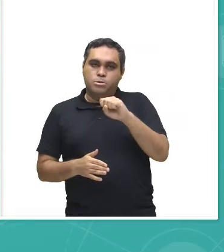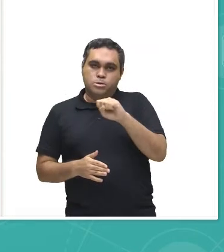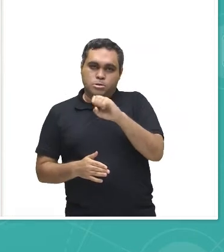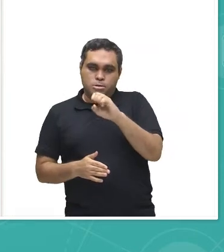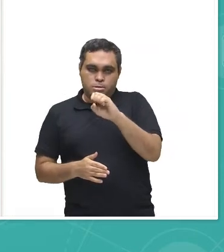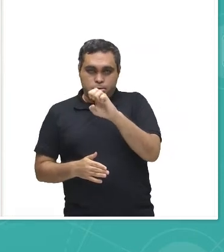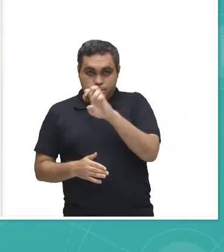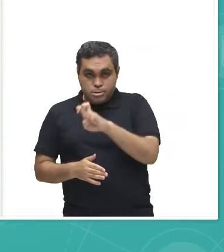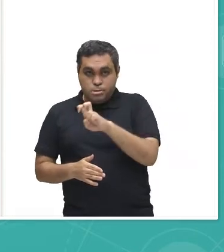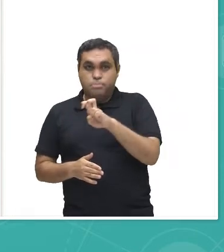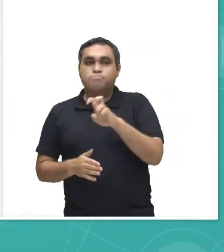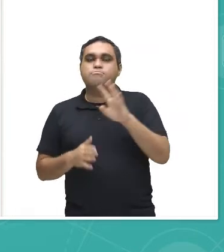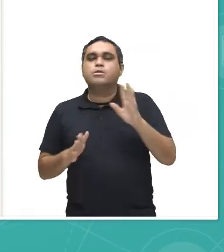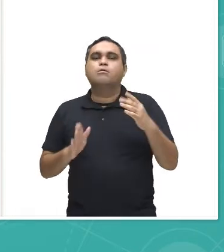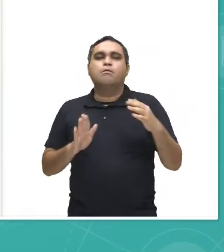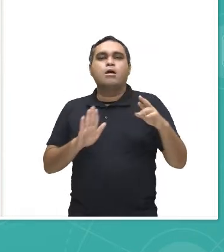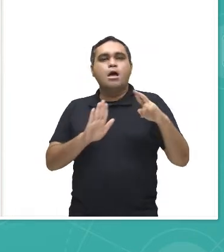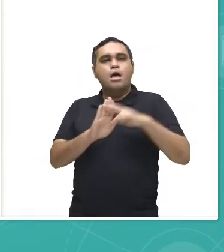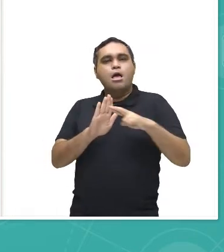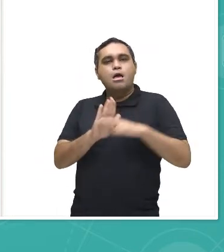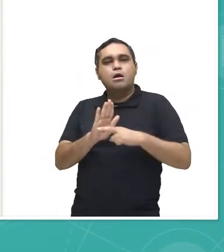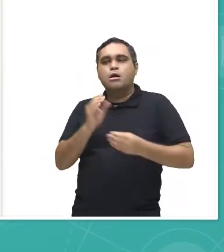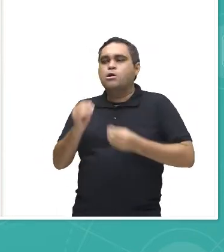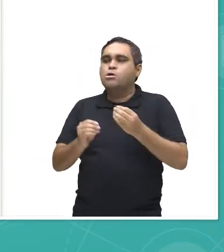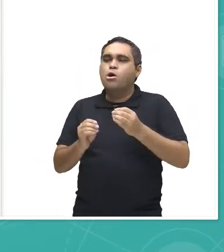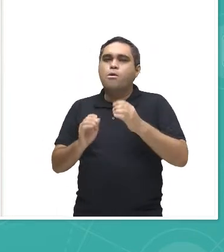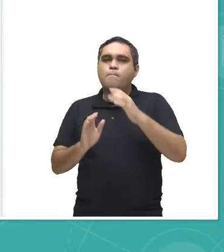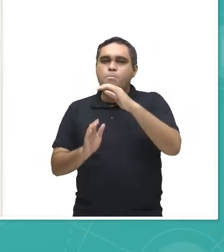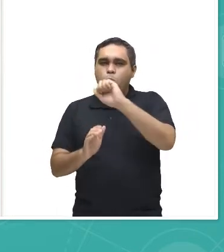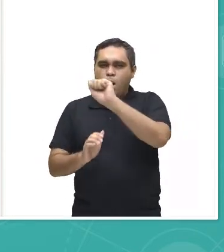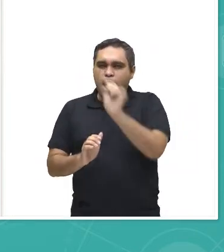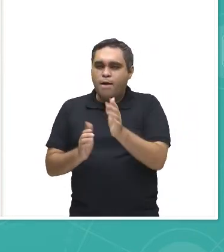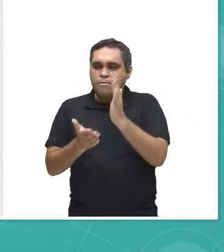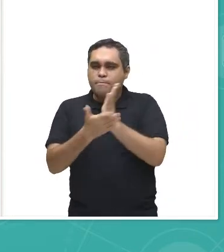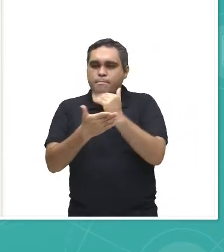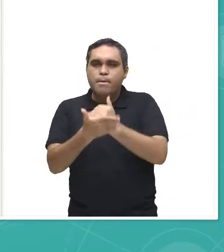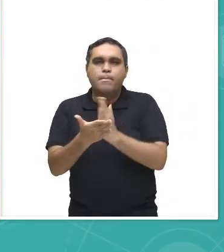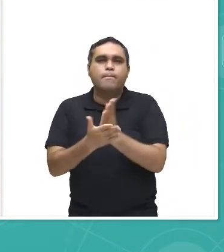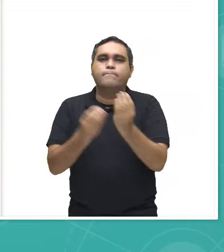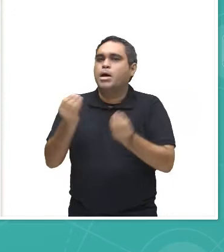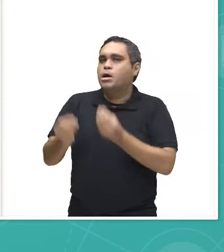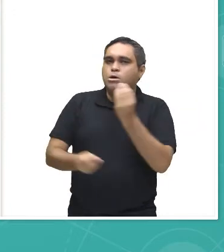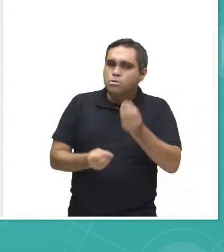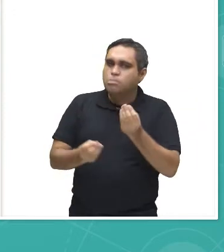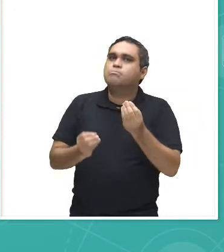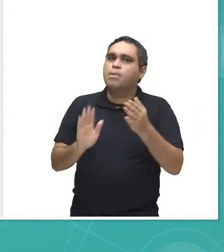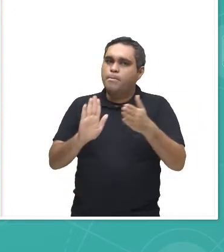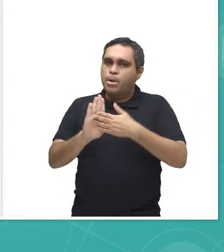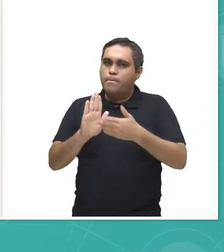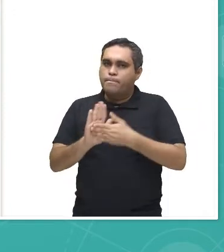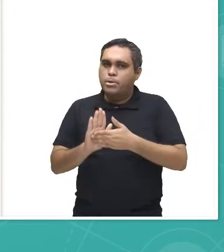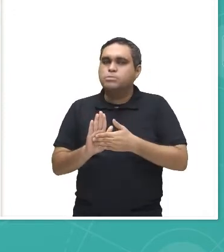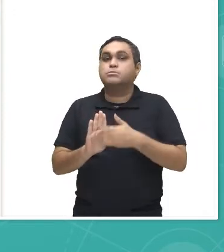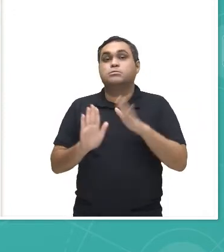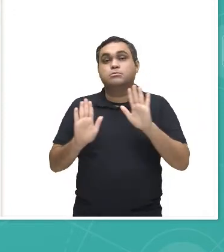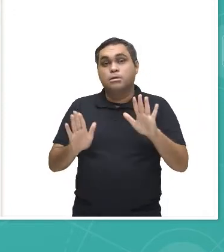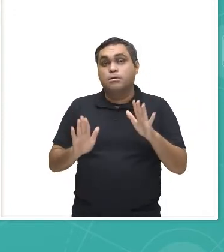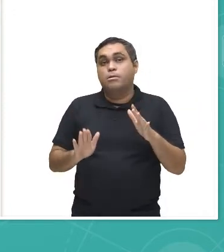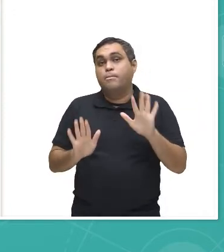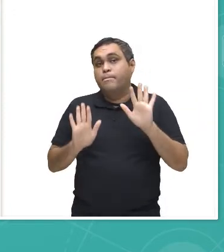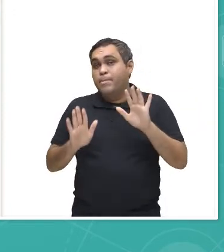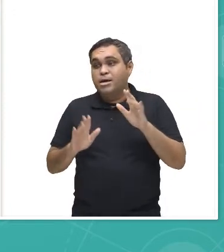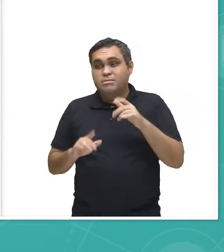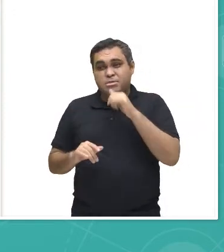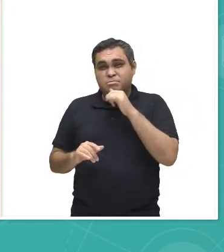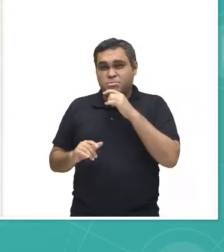ocupação da África pelas potências coloniais, resultando numa divisão territorial que não vai respeitar a história nem